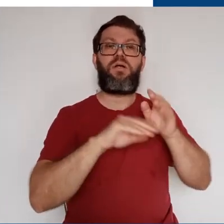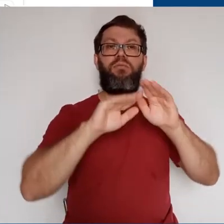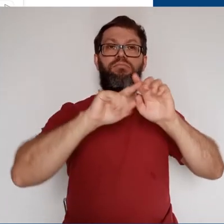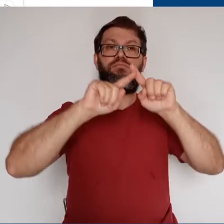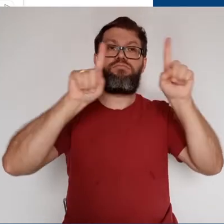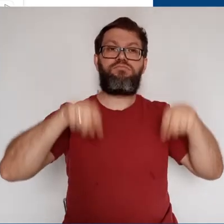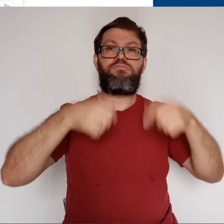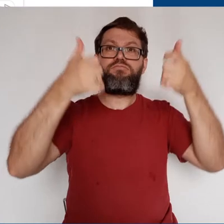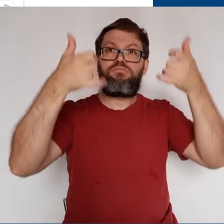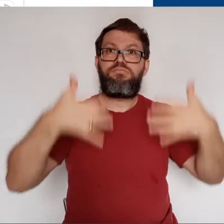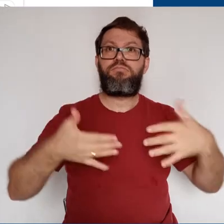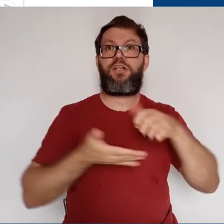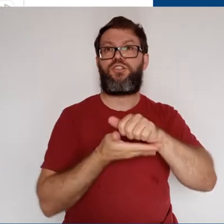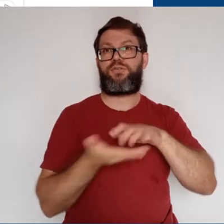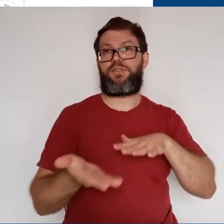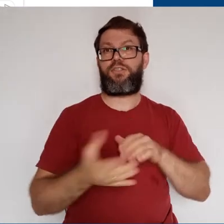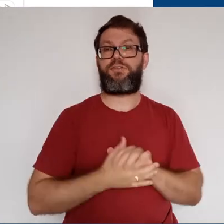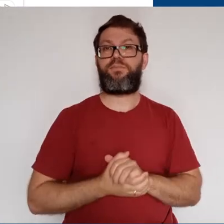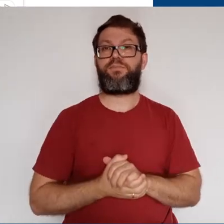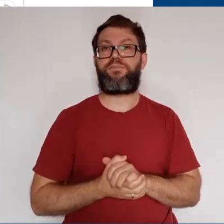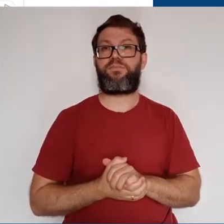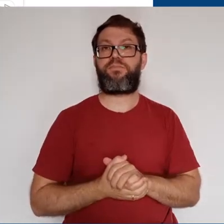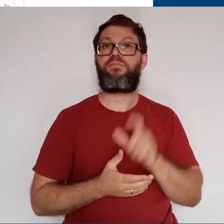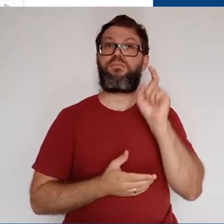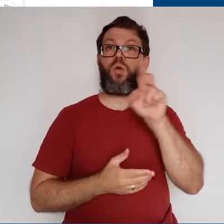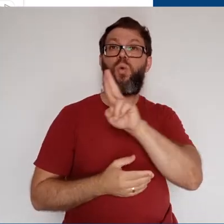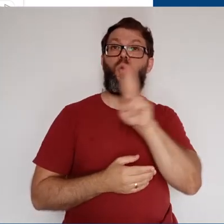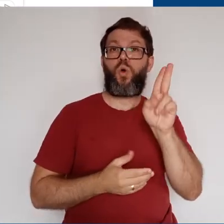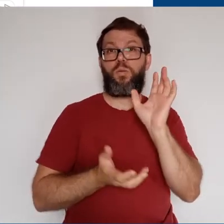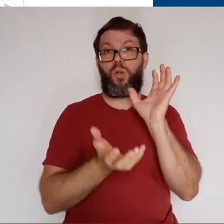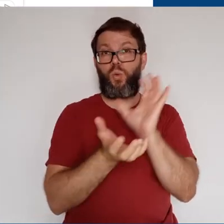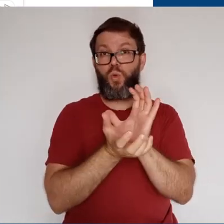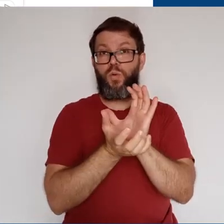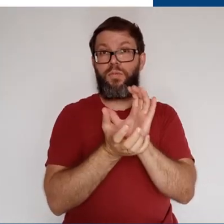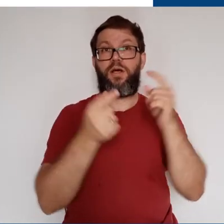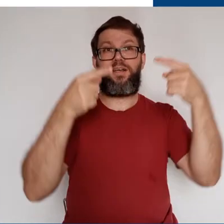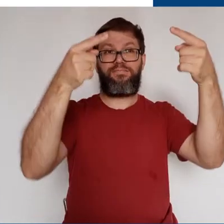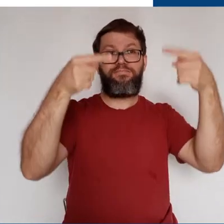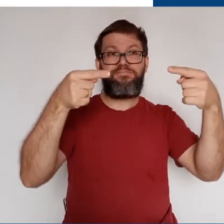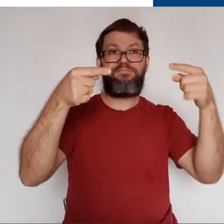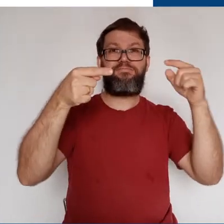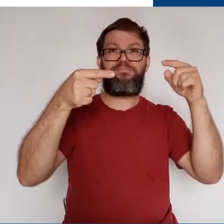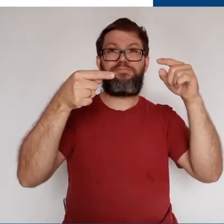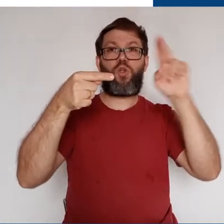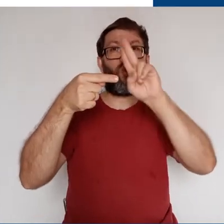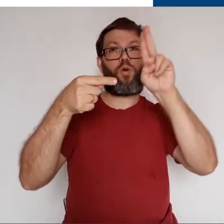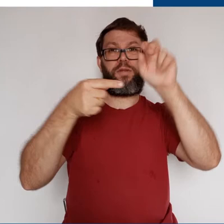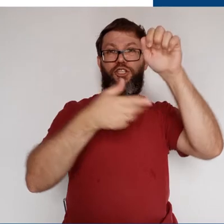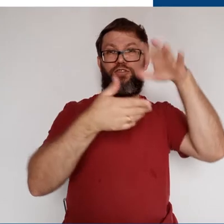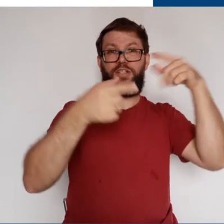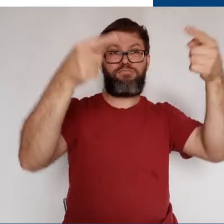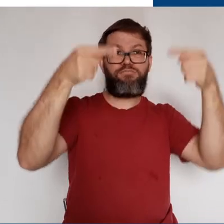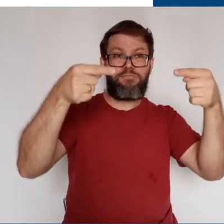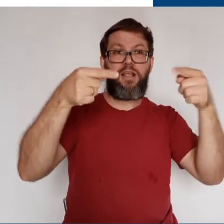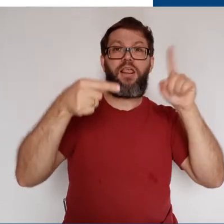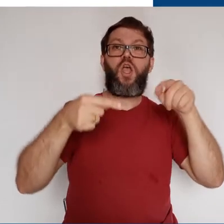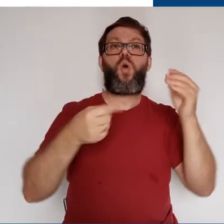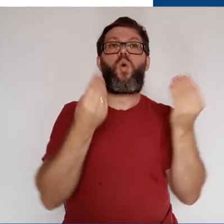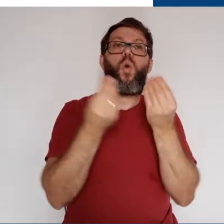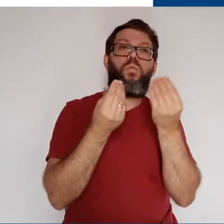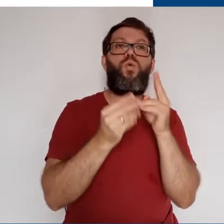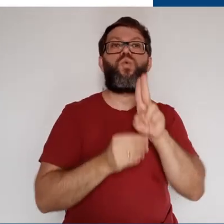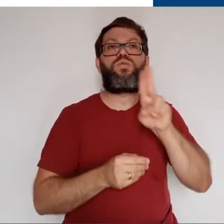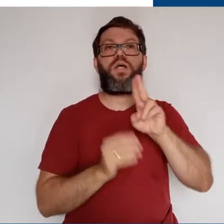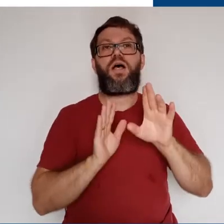você é direcionado para a atividade em si e ao clicar no nome da turma abaixo do nome da atividade que